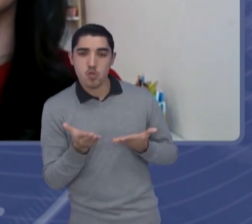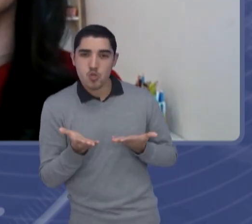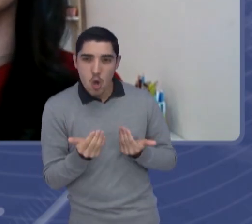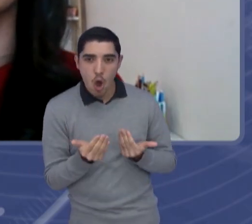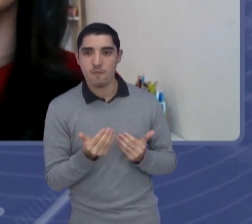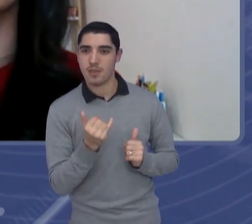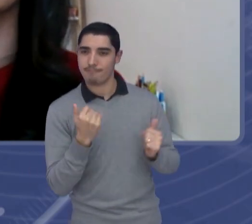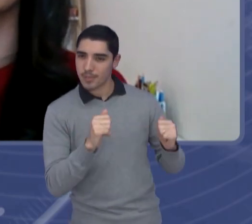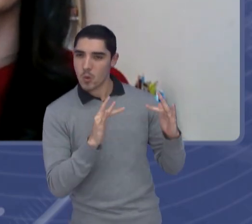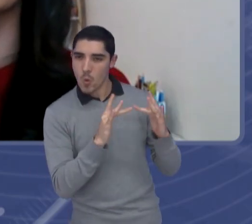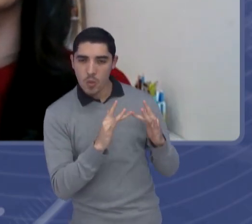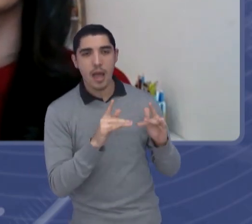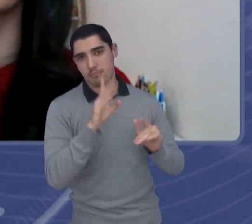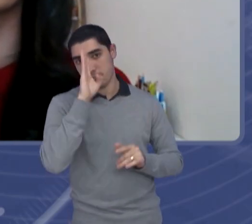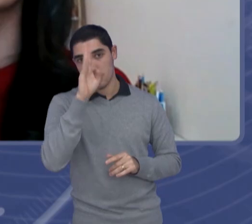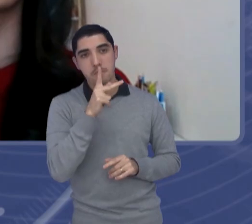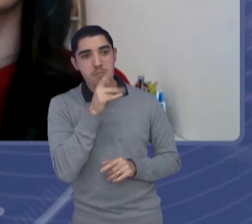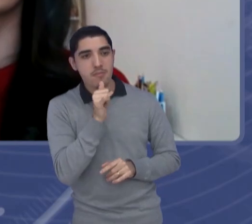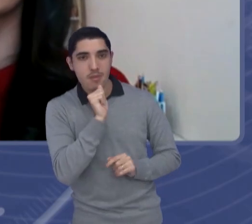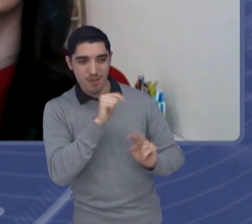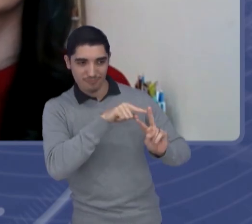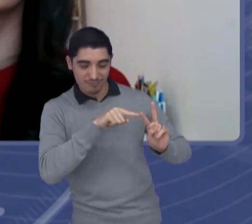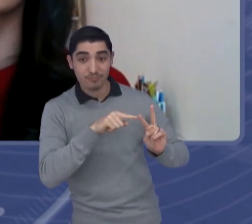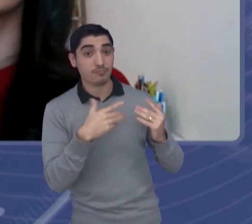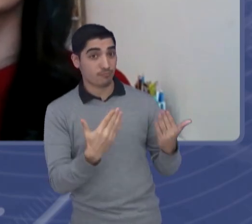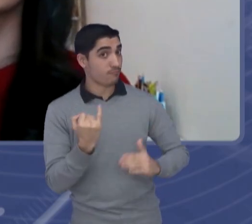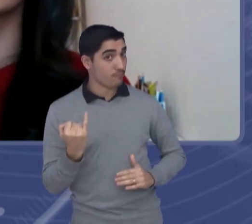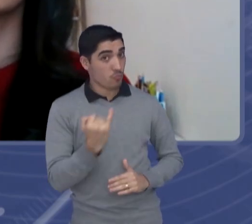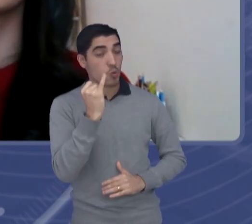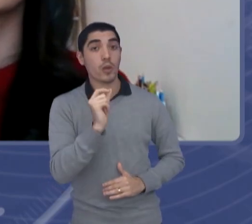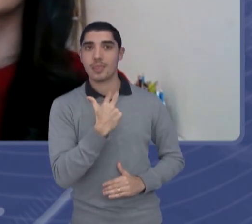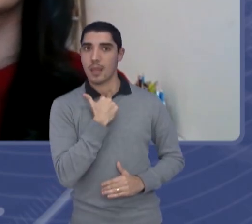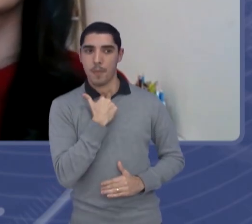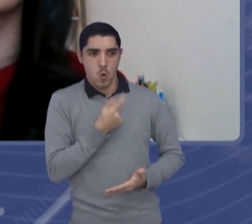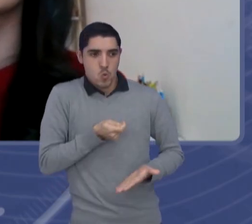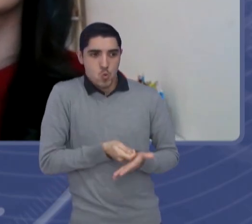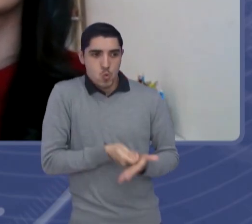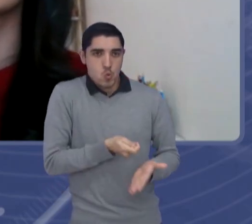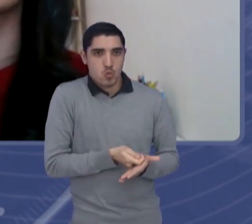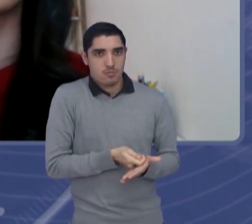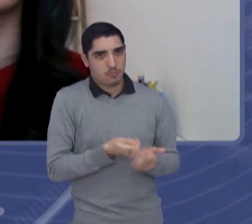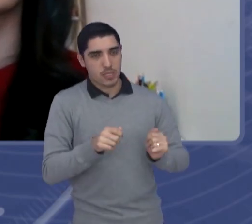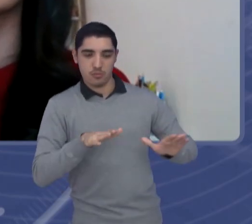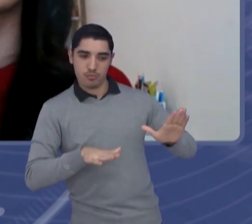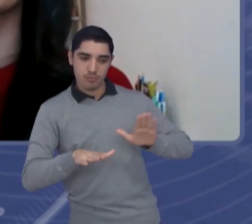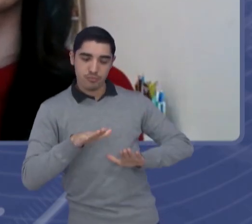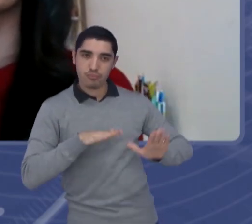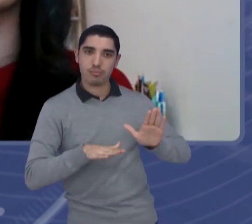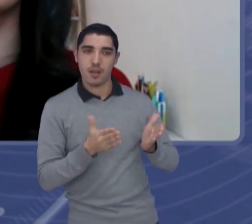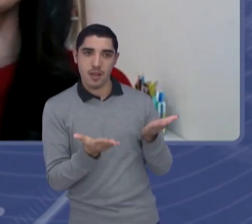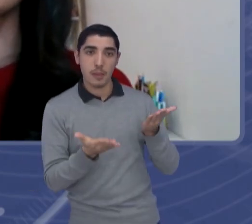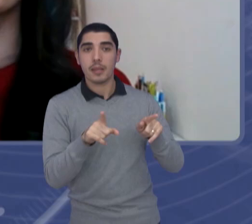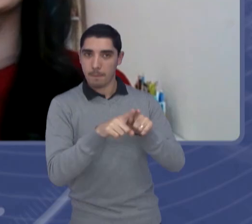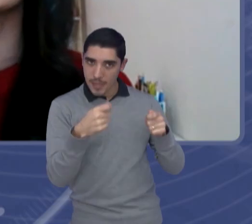tanto também com os pais, né? É importante não ser autoritário e também ter esse equilíbrio, né, com